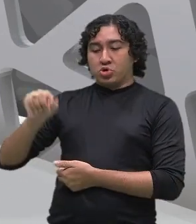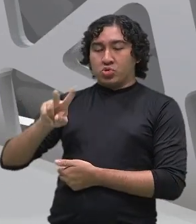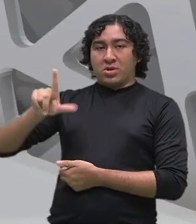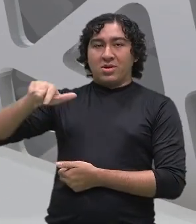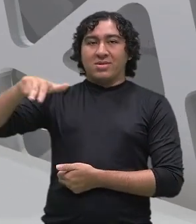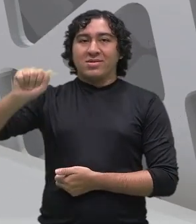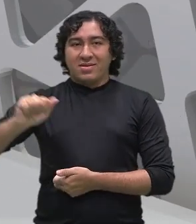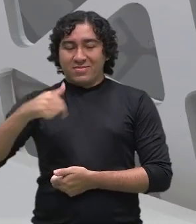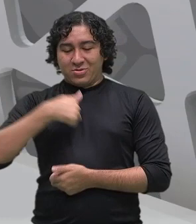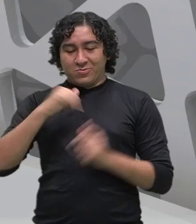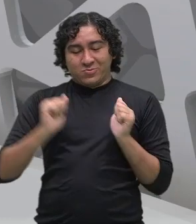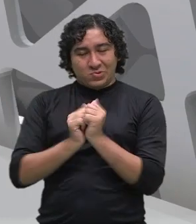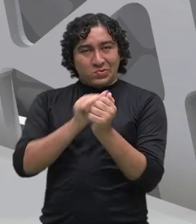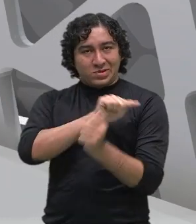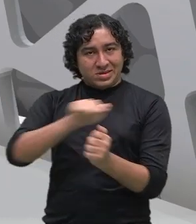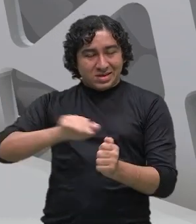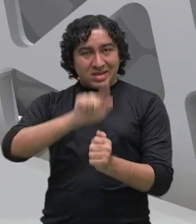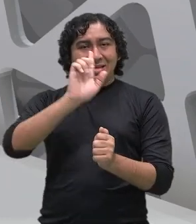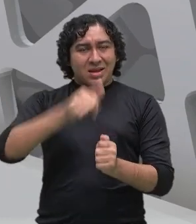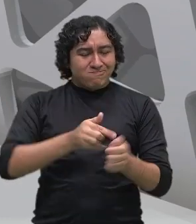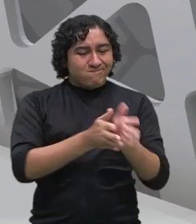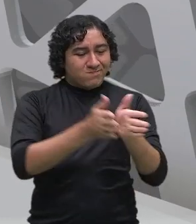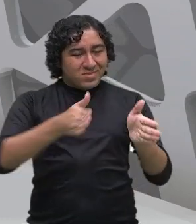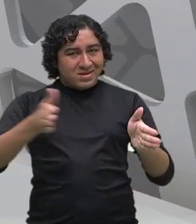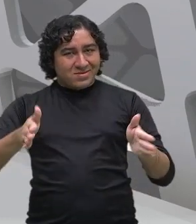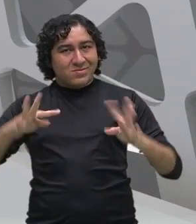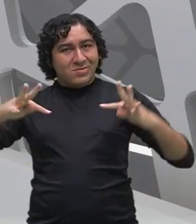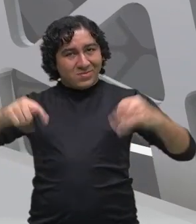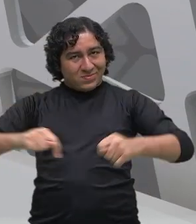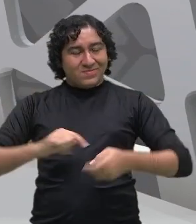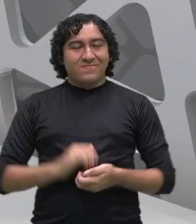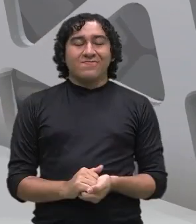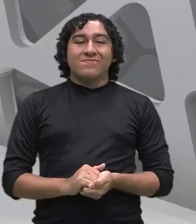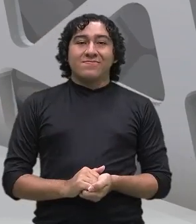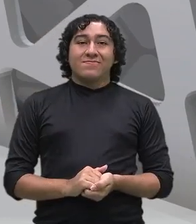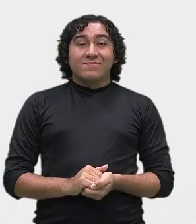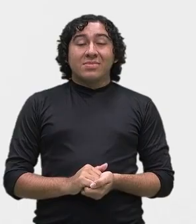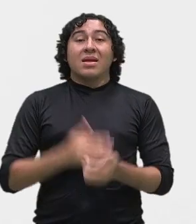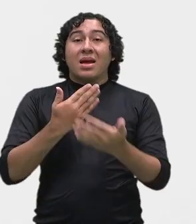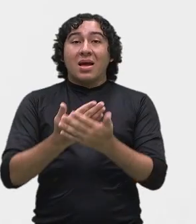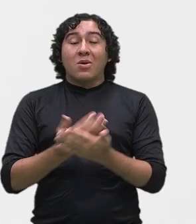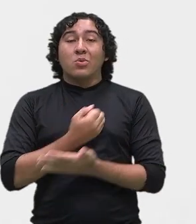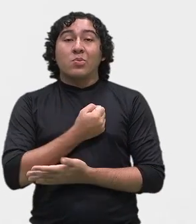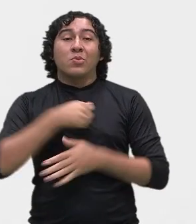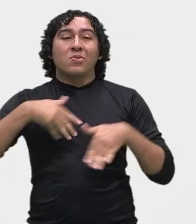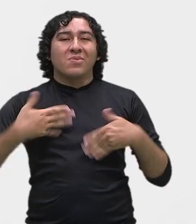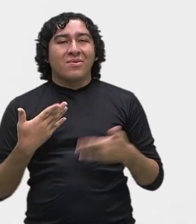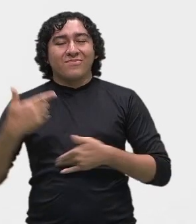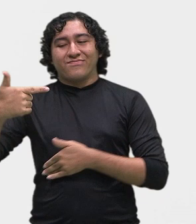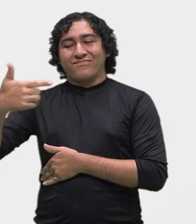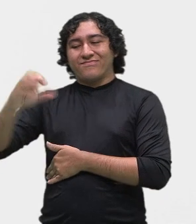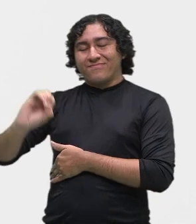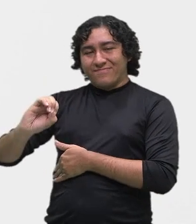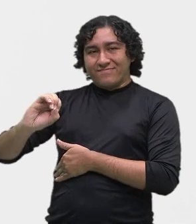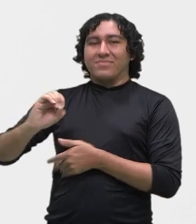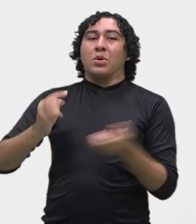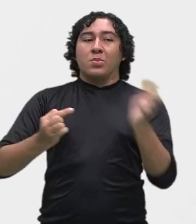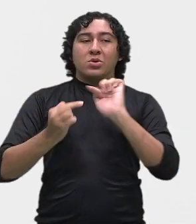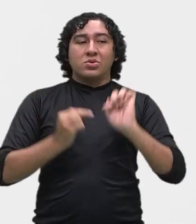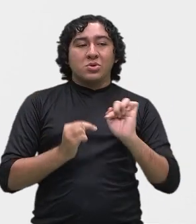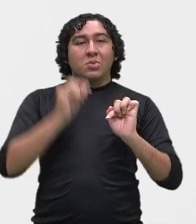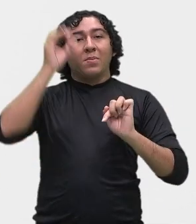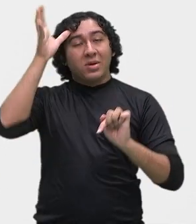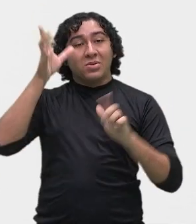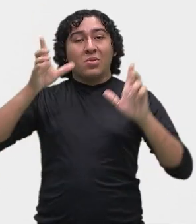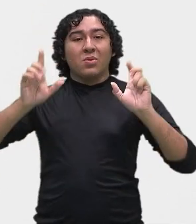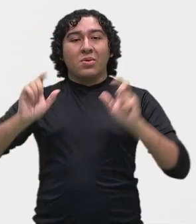estarei acompanhando vocês ao longo de toda a nossa aula. Hoje estamos na aula de número 20, com objeto de